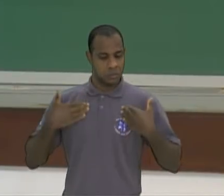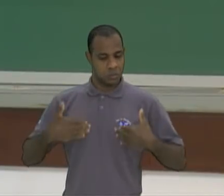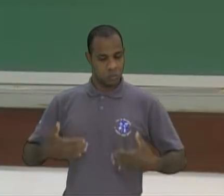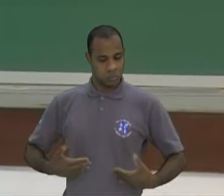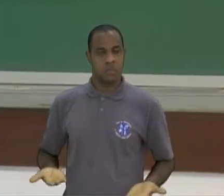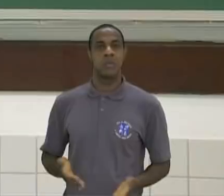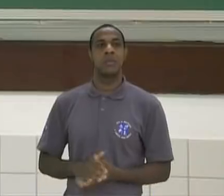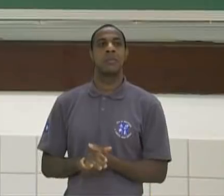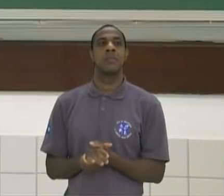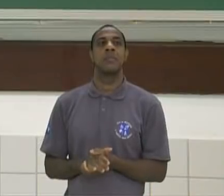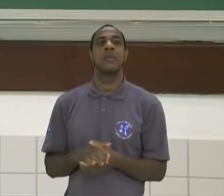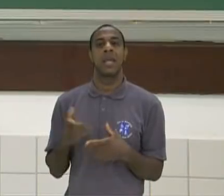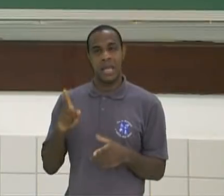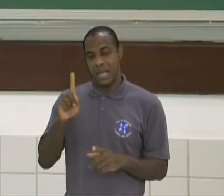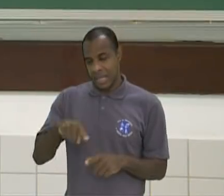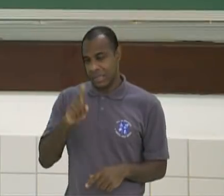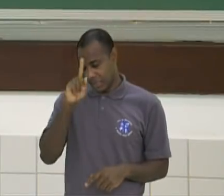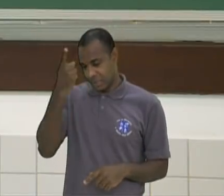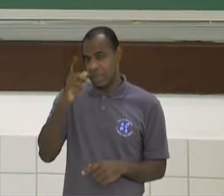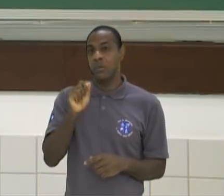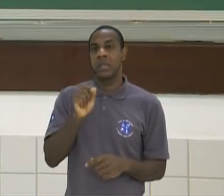da antiginástica.